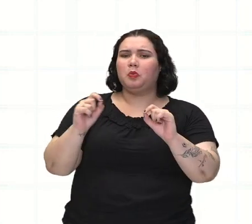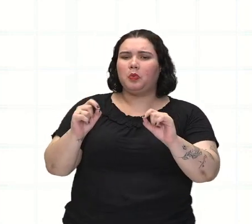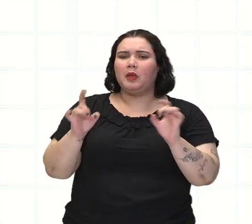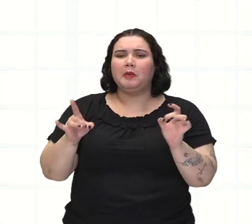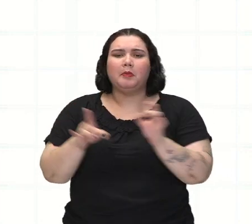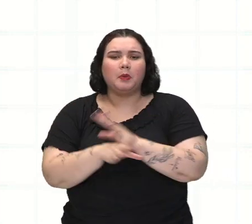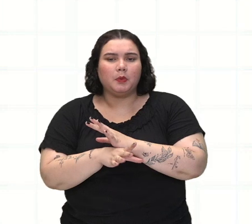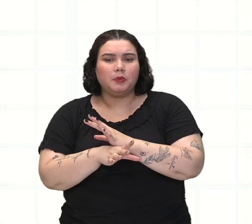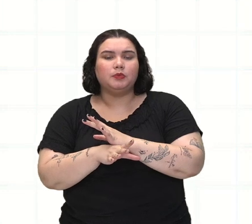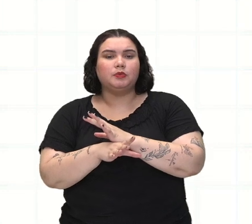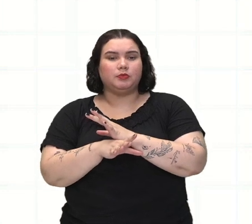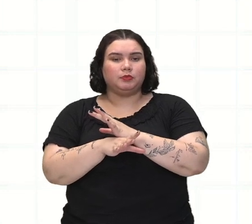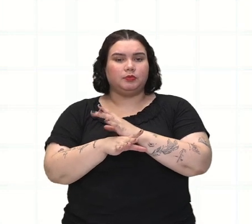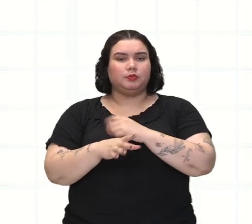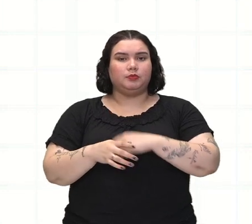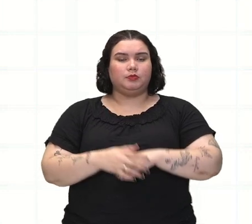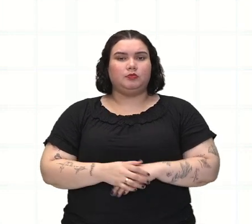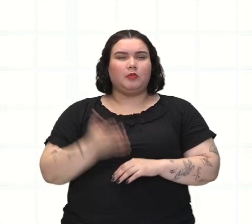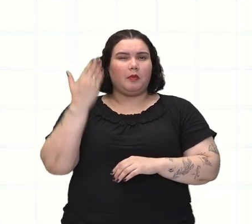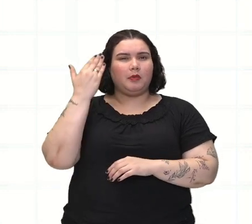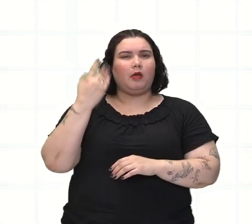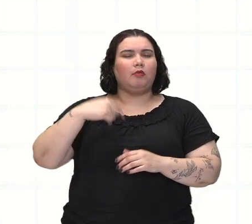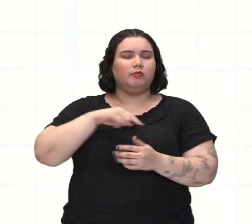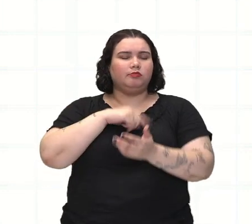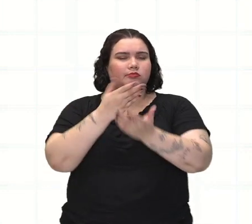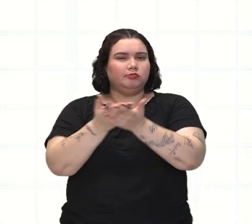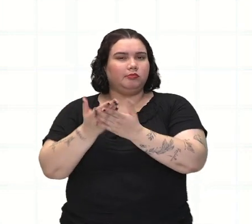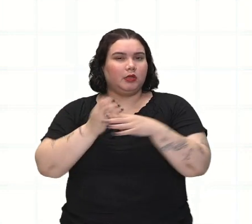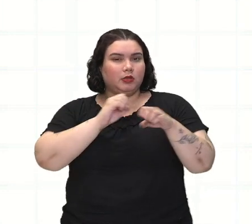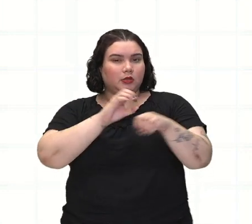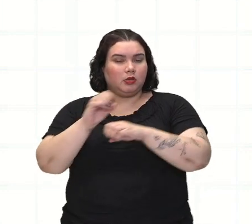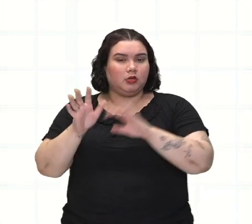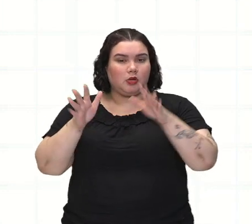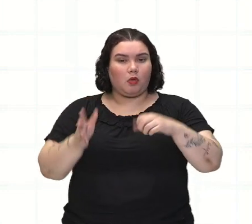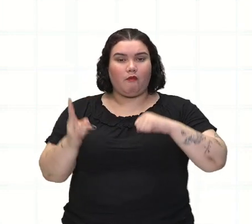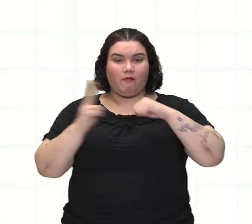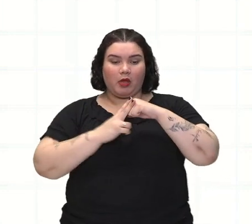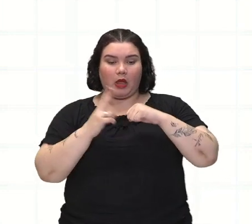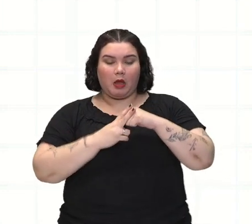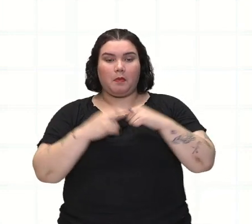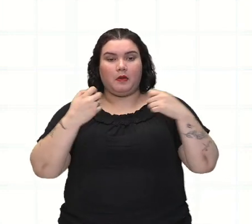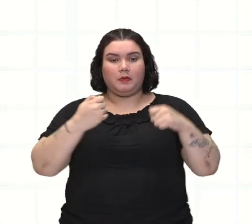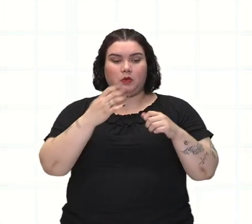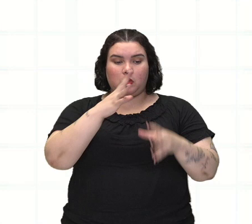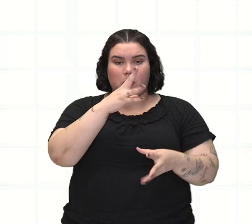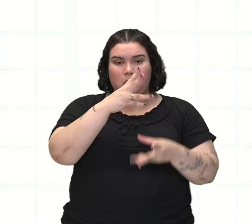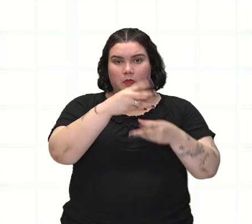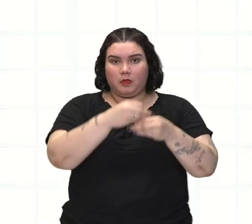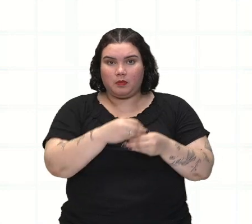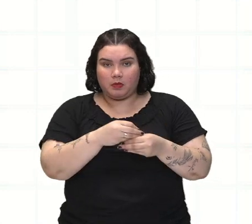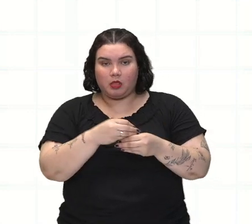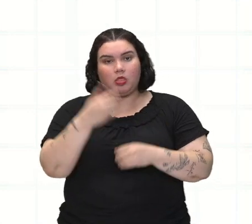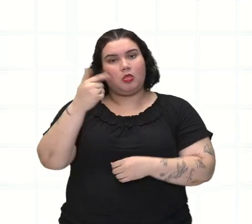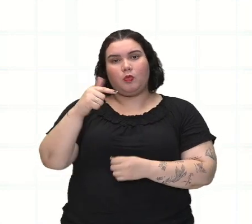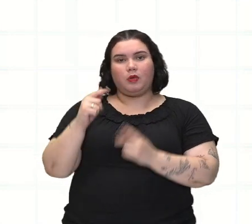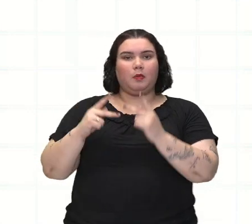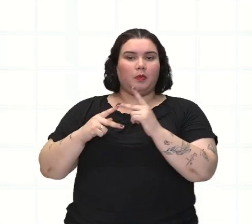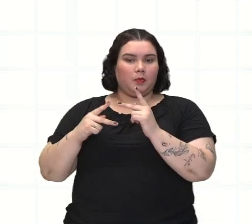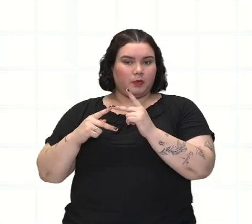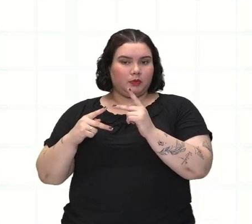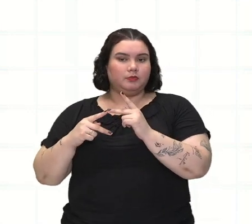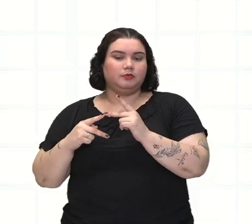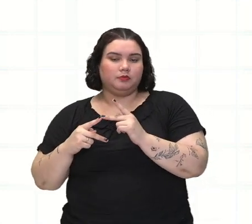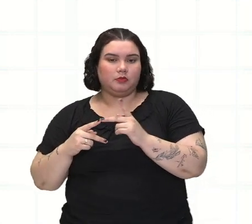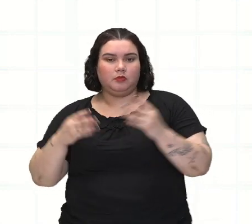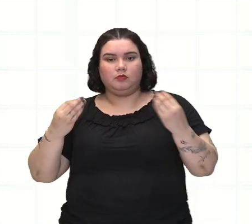Em outras aulas nós já comentamos, né, que o verbo, quando ele precisa de um complemento e não há preposição, ele